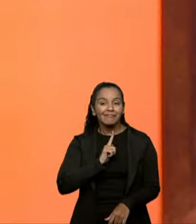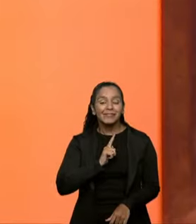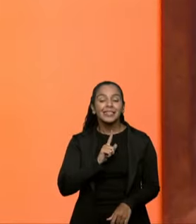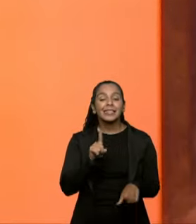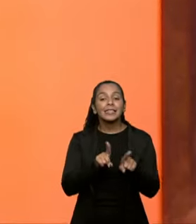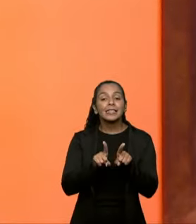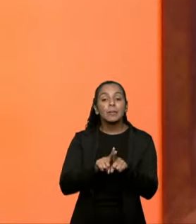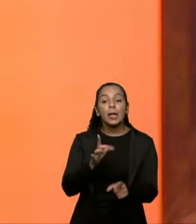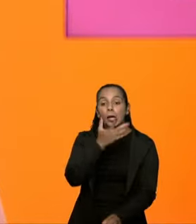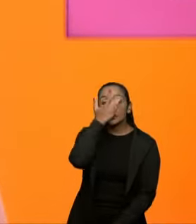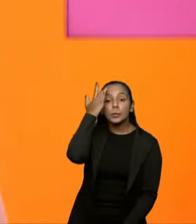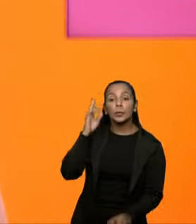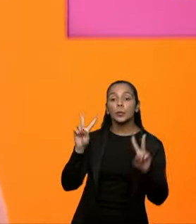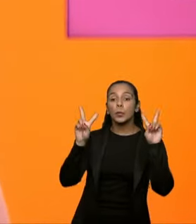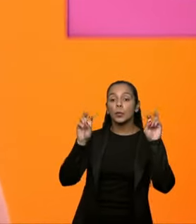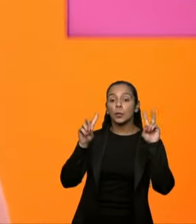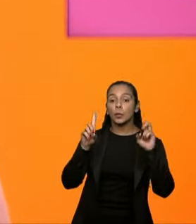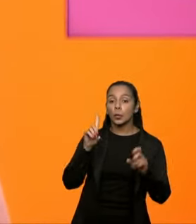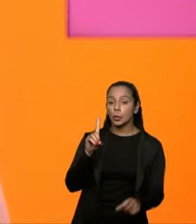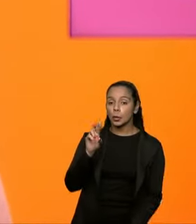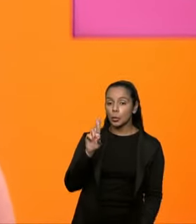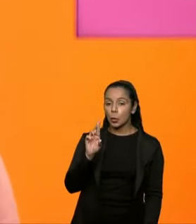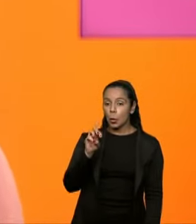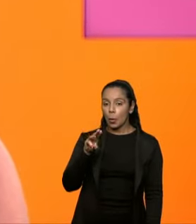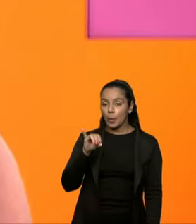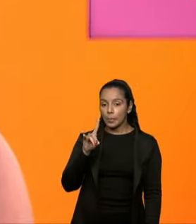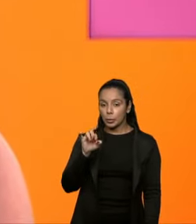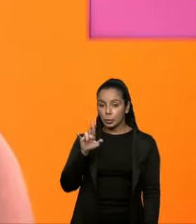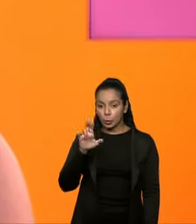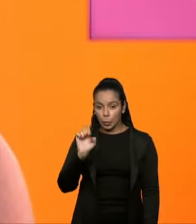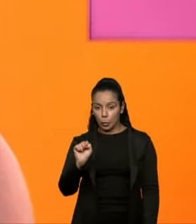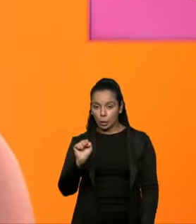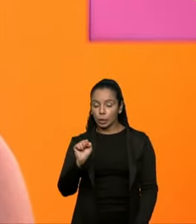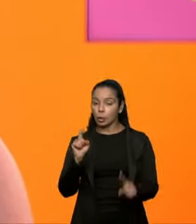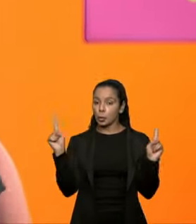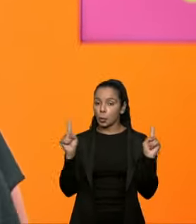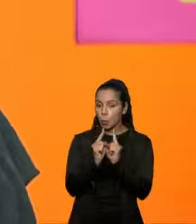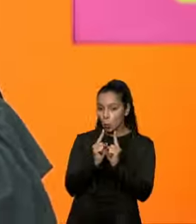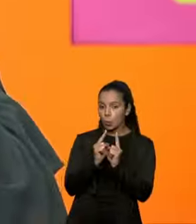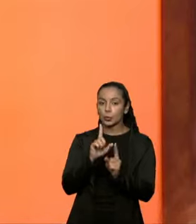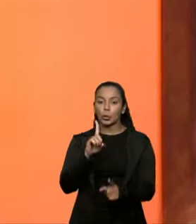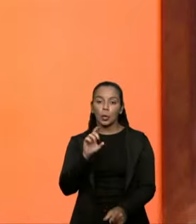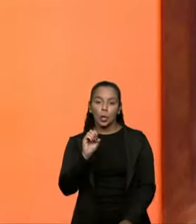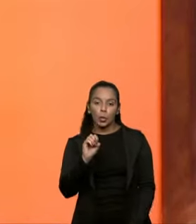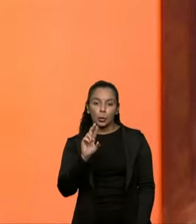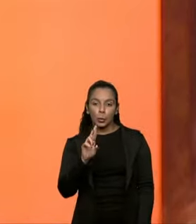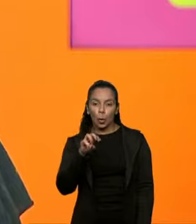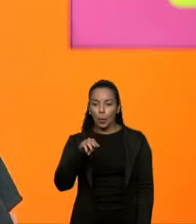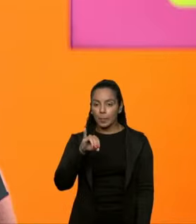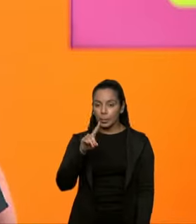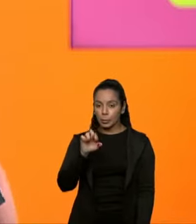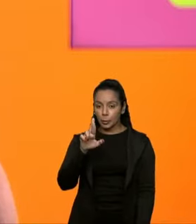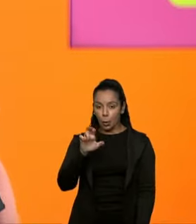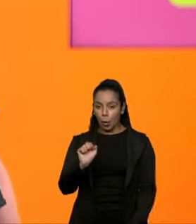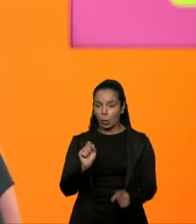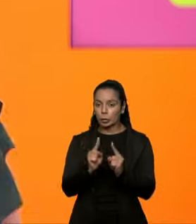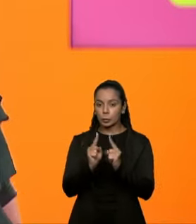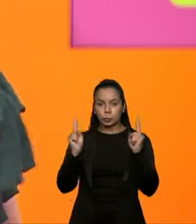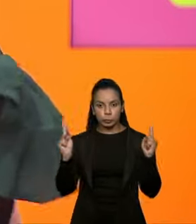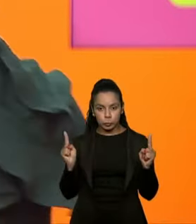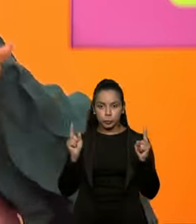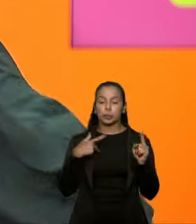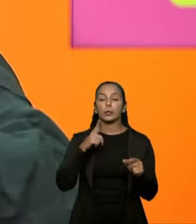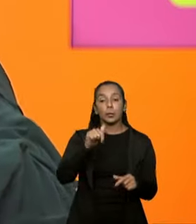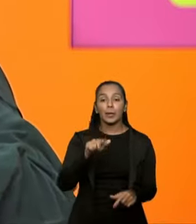A gente também tem os chamados dormidores curtos e dormidores longos. Uhum. O que, que eu quero dizer com isso? A média do tempo total de sono